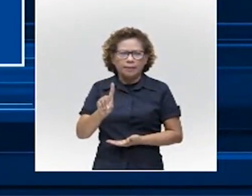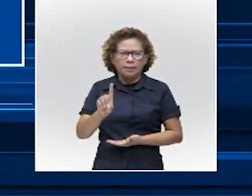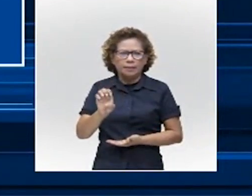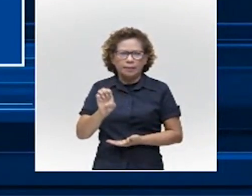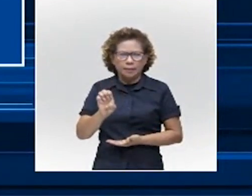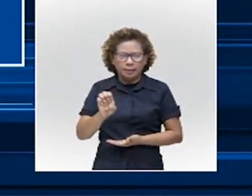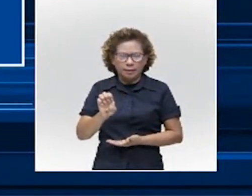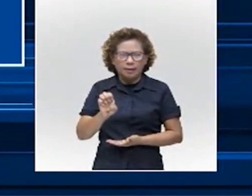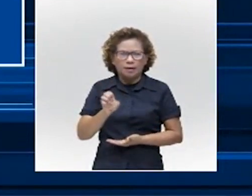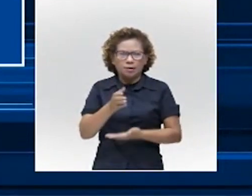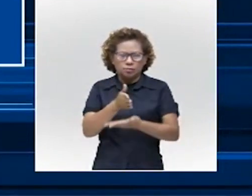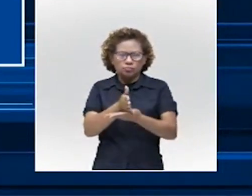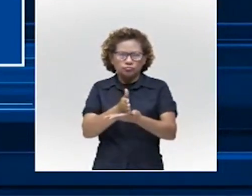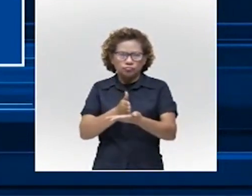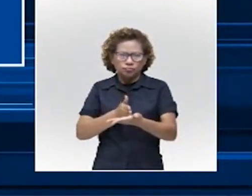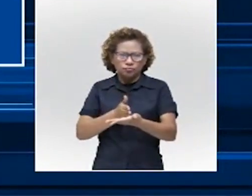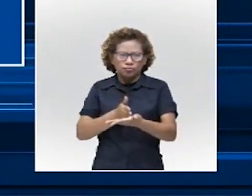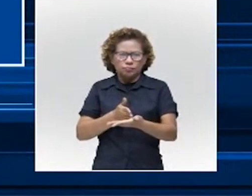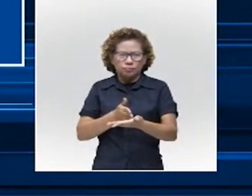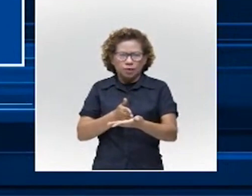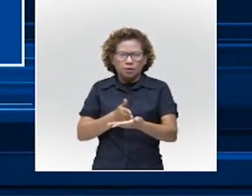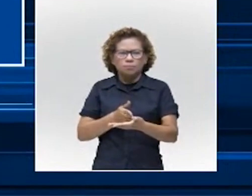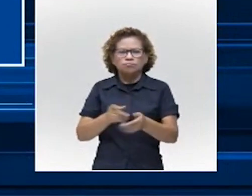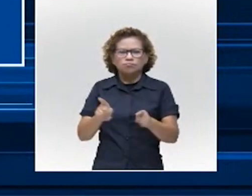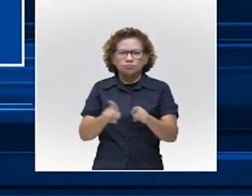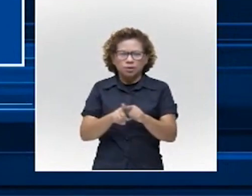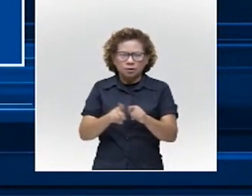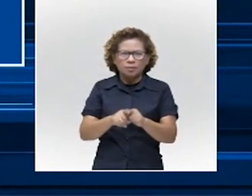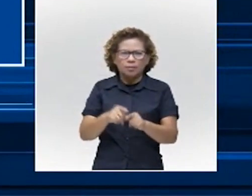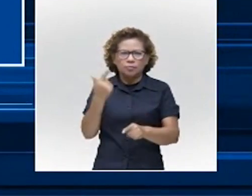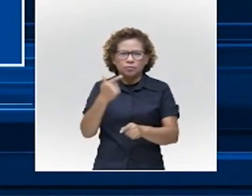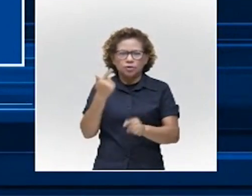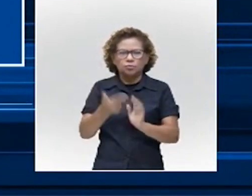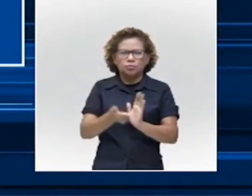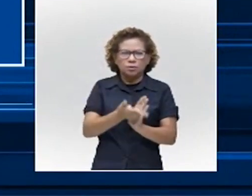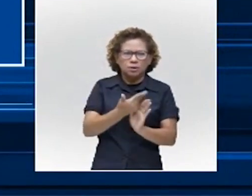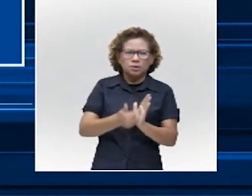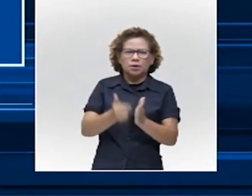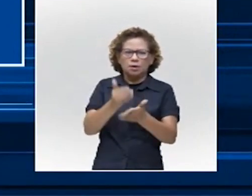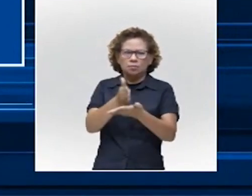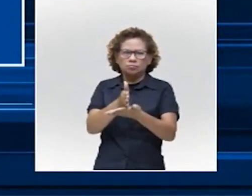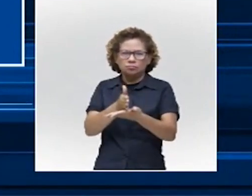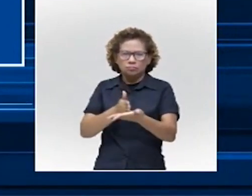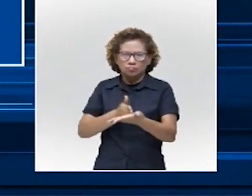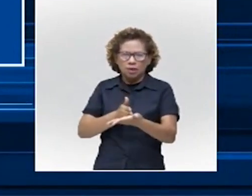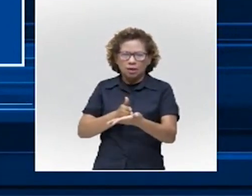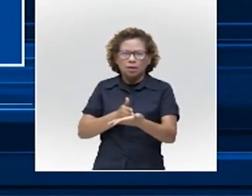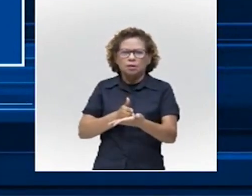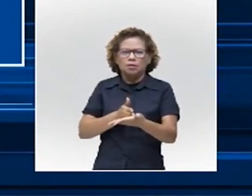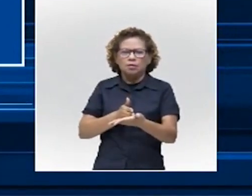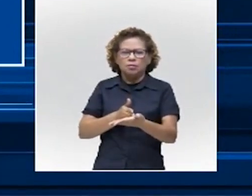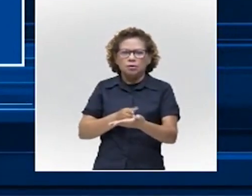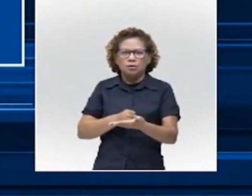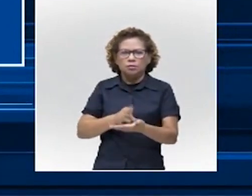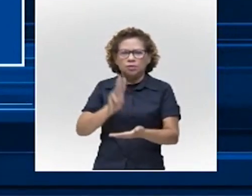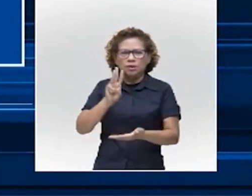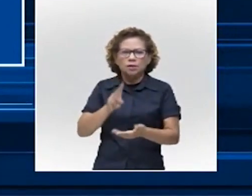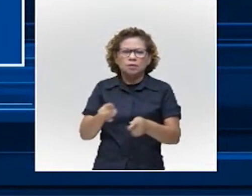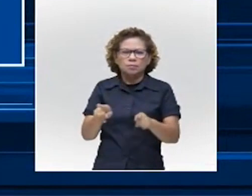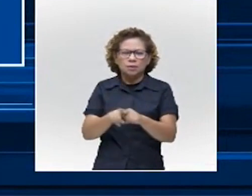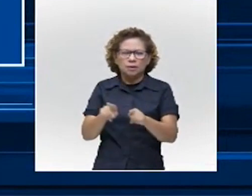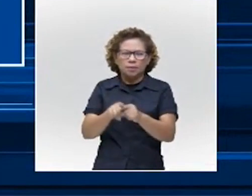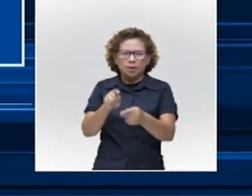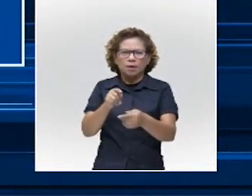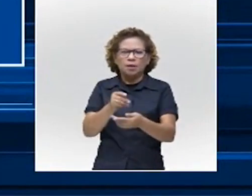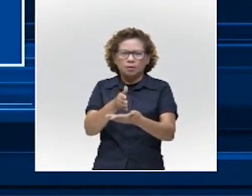meio, aqui também meio e aqui também meio, né? Apesar da